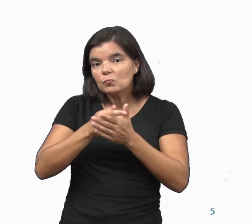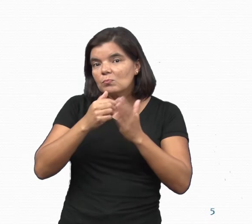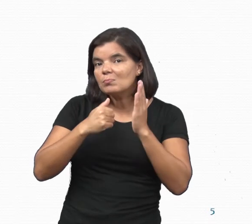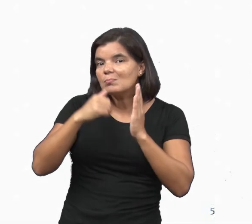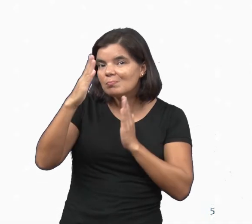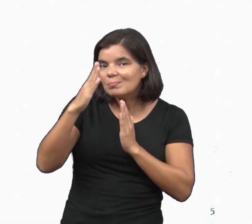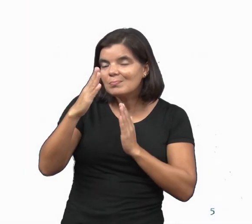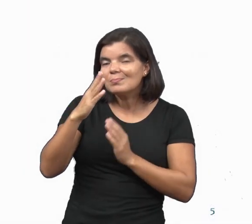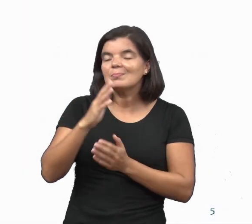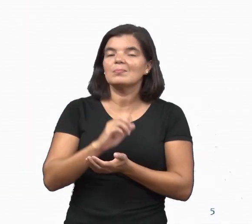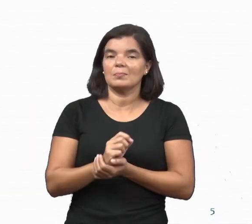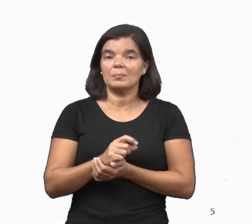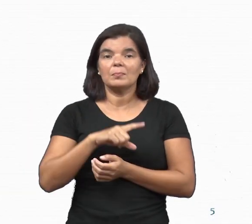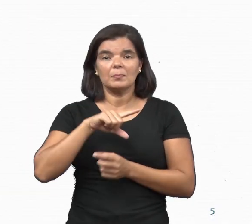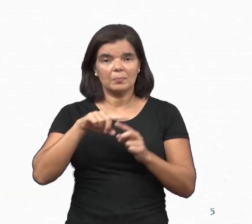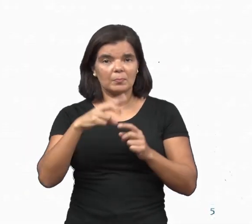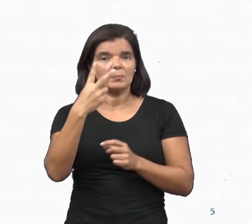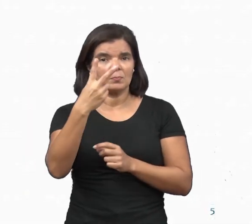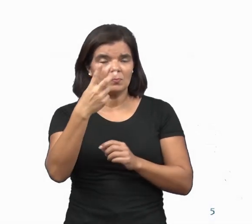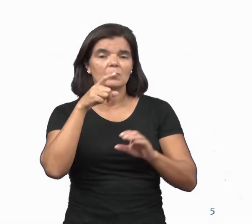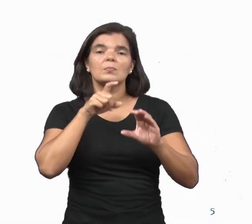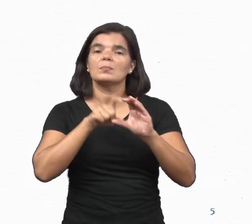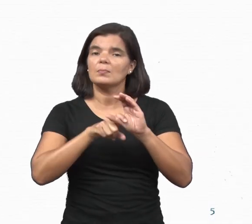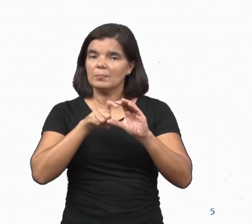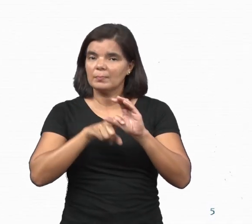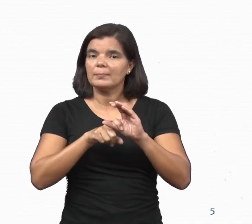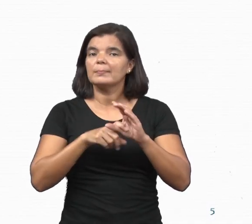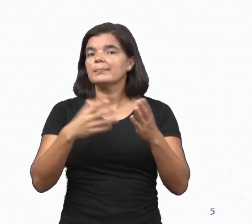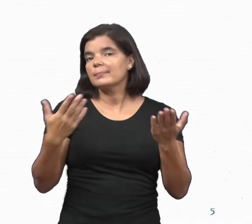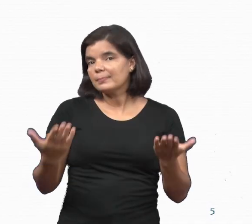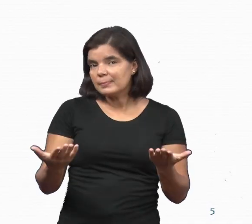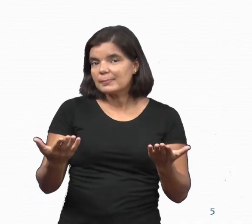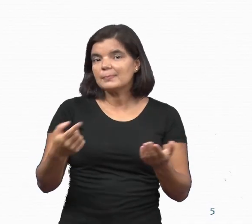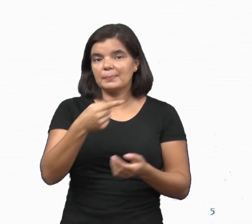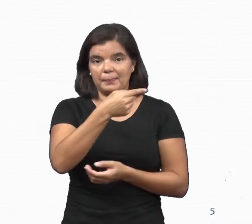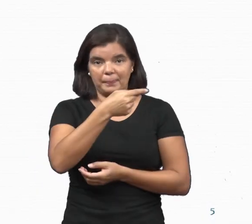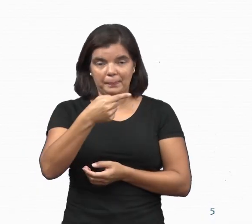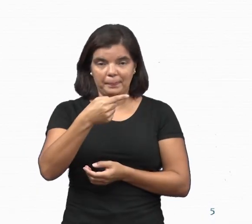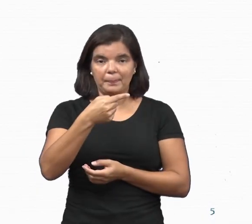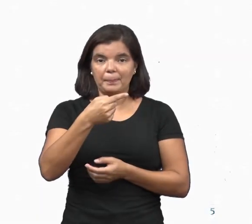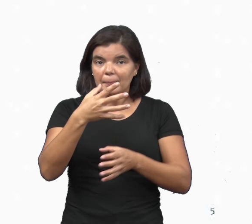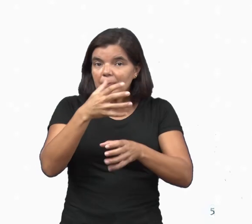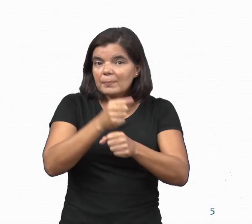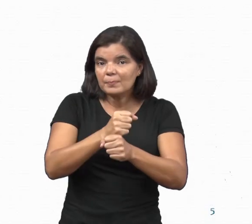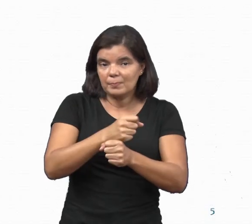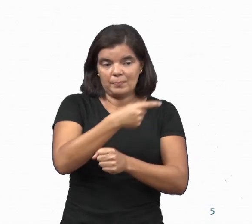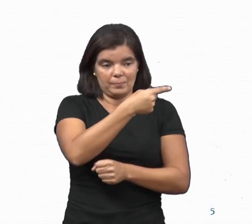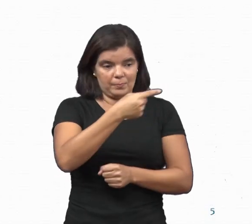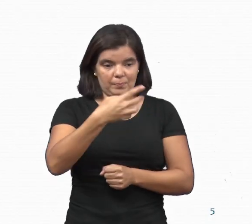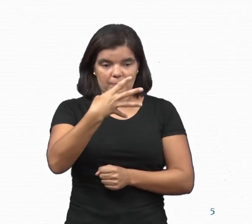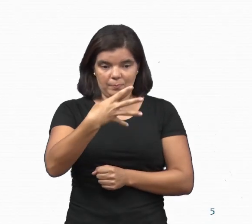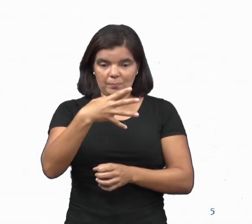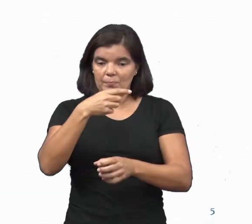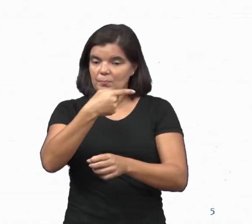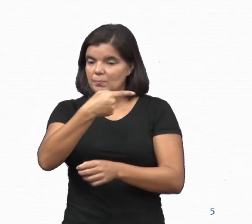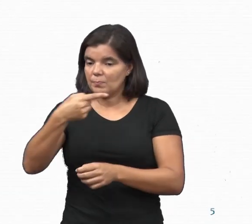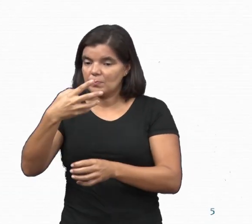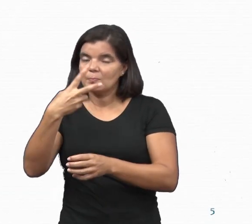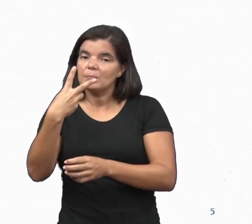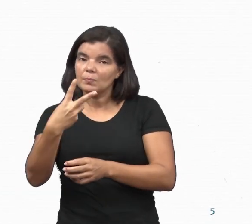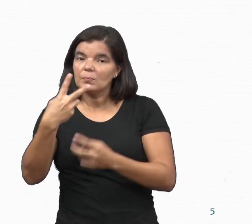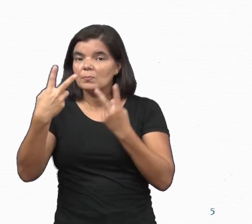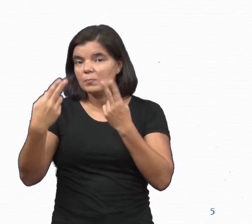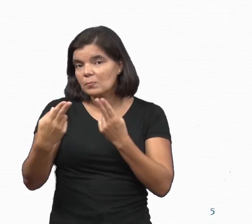Tu vai ficar com mais R$2 de dívida. Então, vai ficar menos 4. Tu vai somar a tua dívida. Menos 4 com menos 2 dá